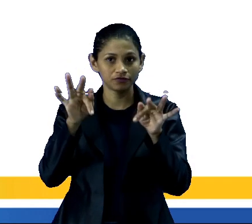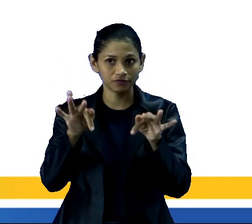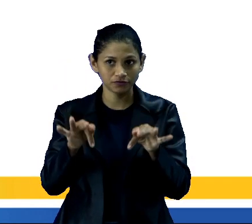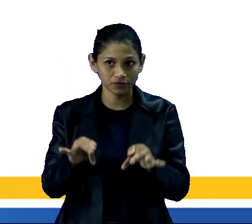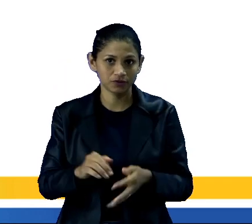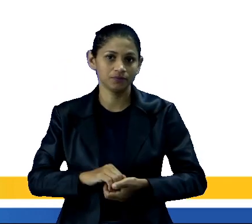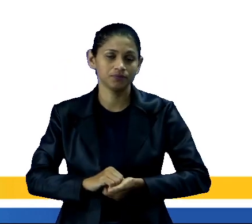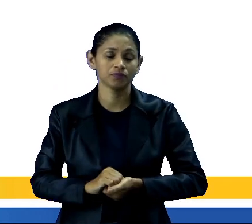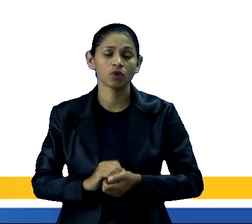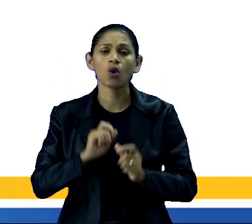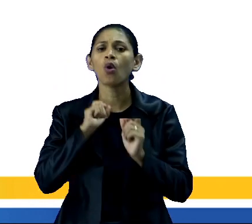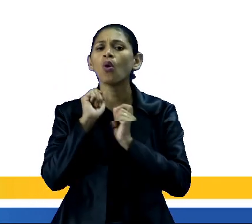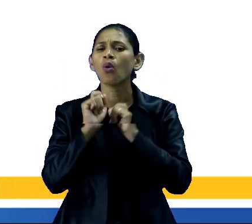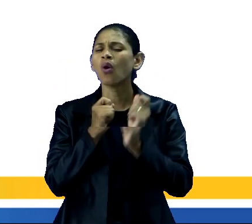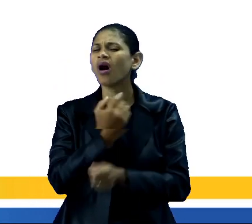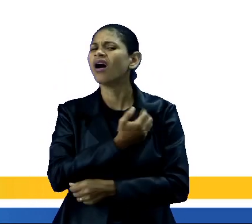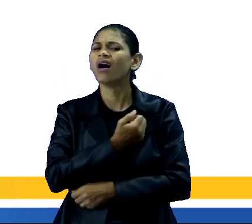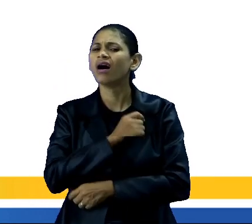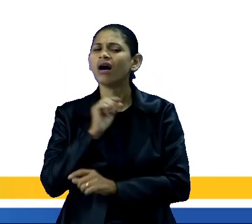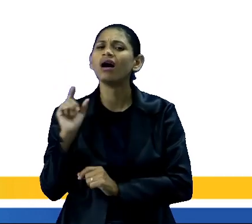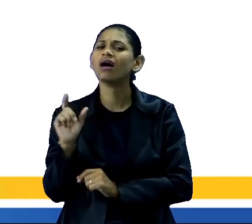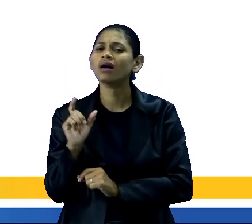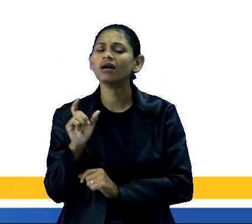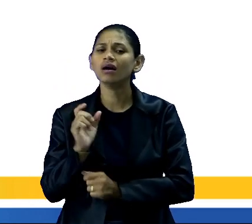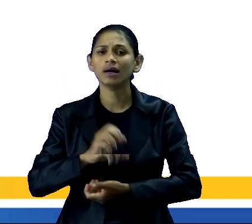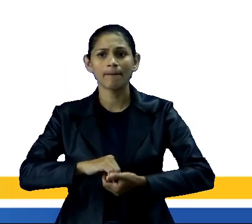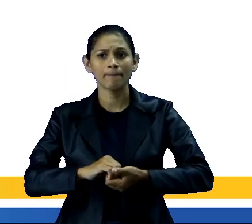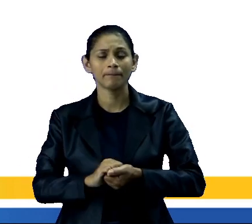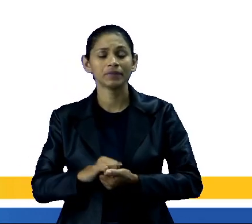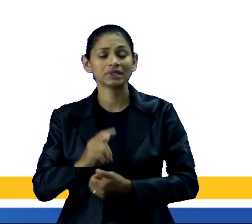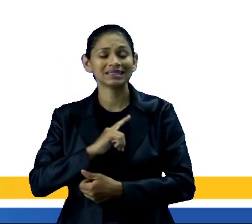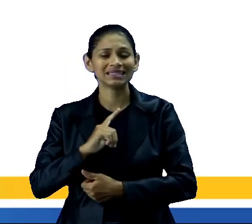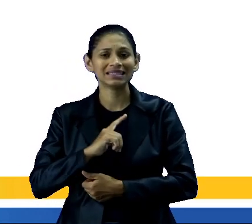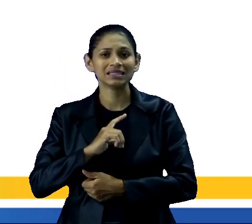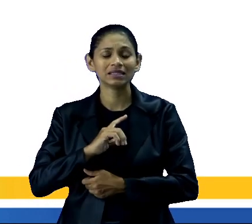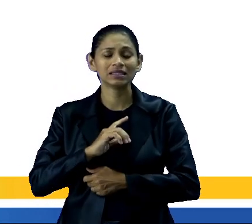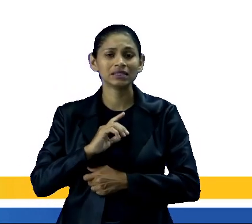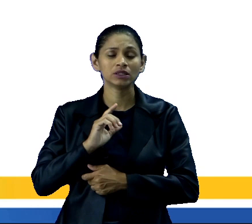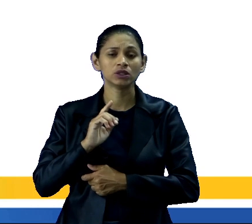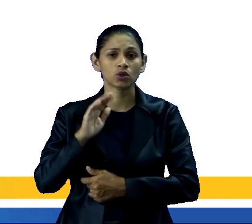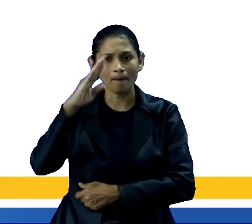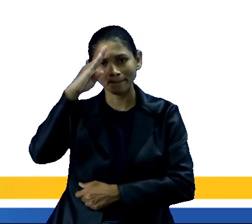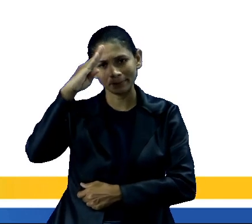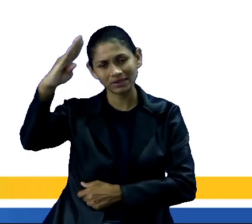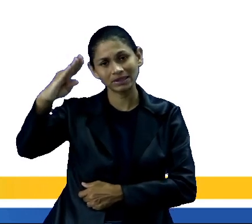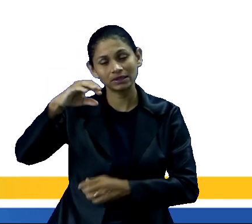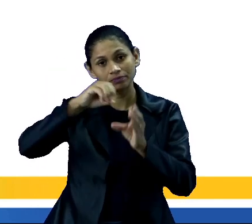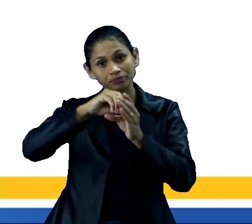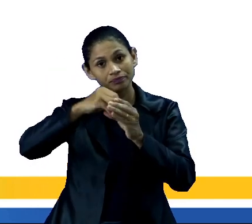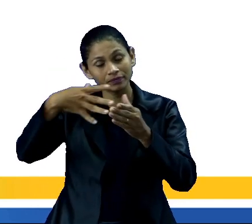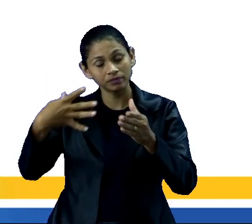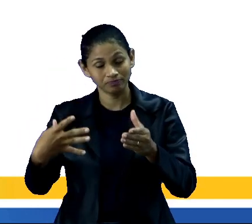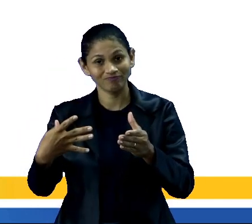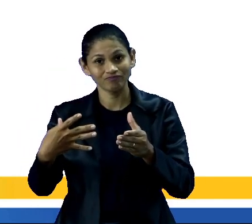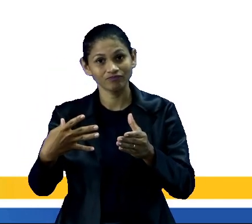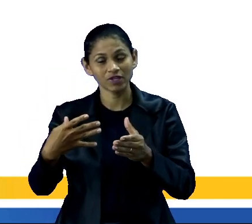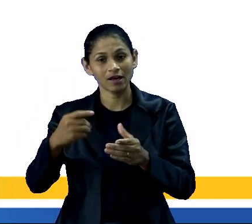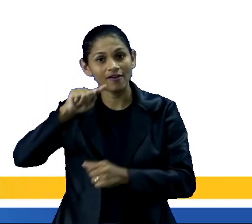O que são números decimais? Os números decimais têm como principal característica a presença da